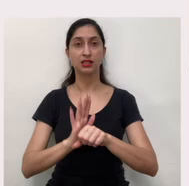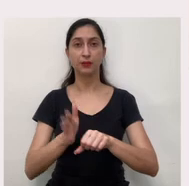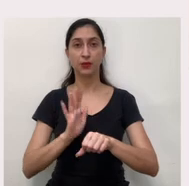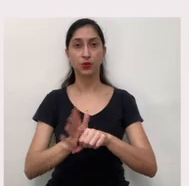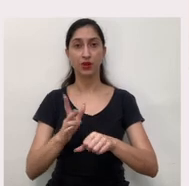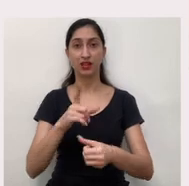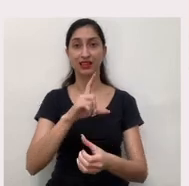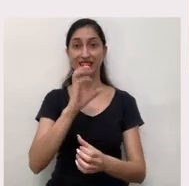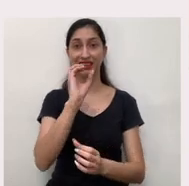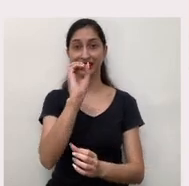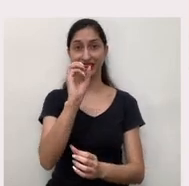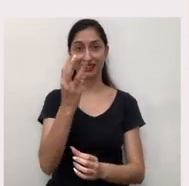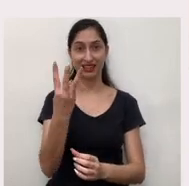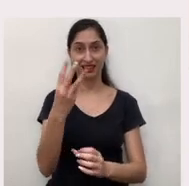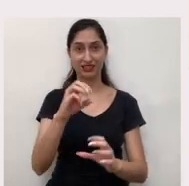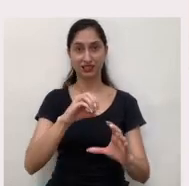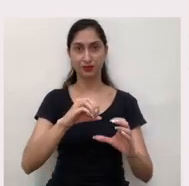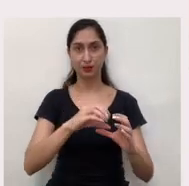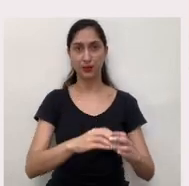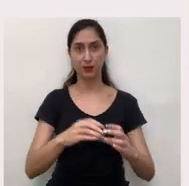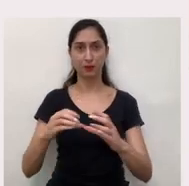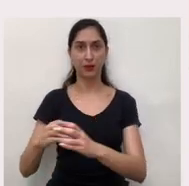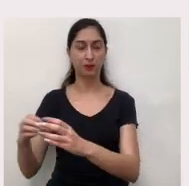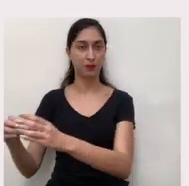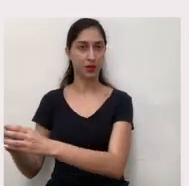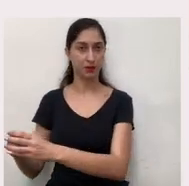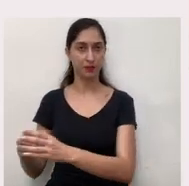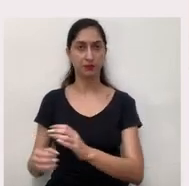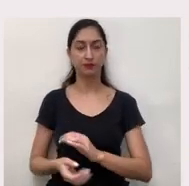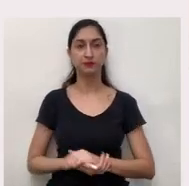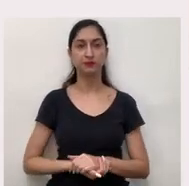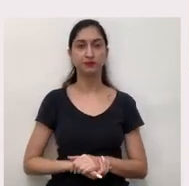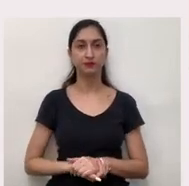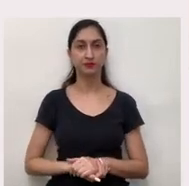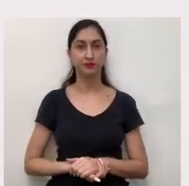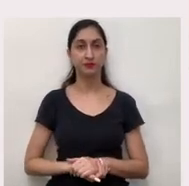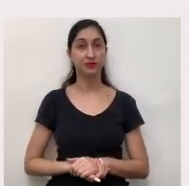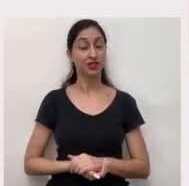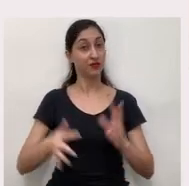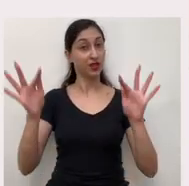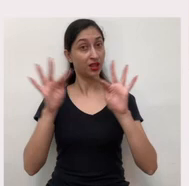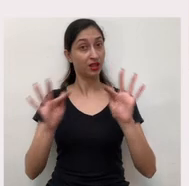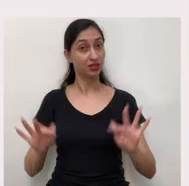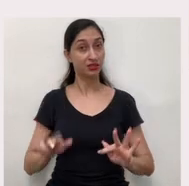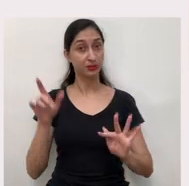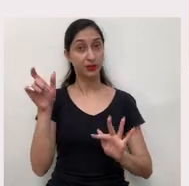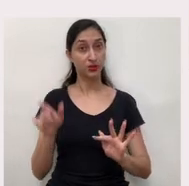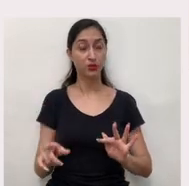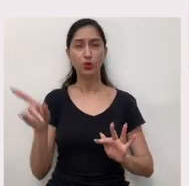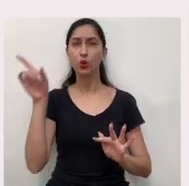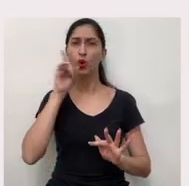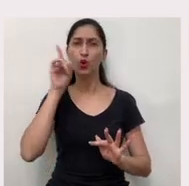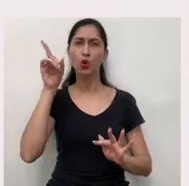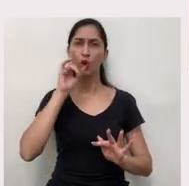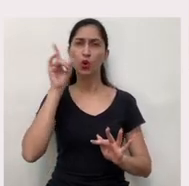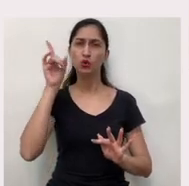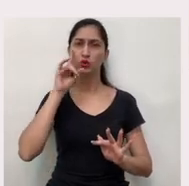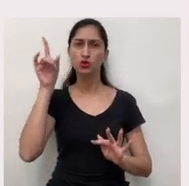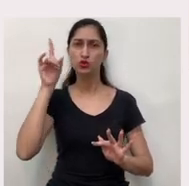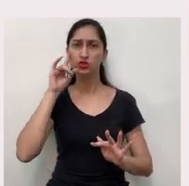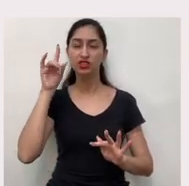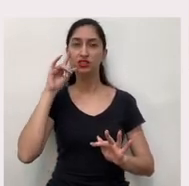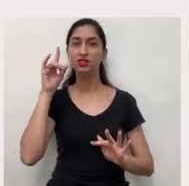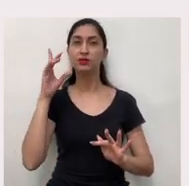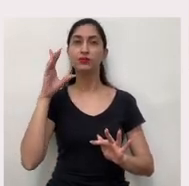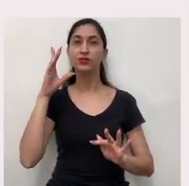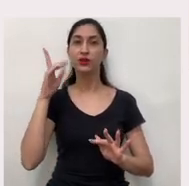pequenas cebolas introduzidas em sua extremidade. Feliz é aquele que todos os dias tem Fílide